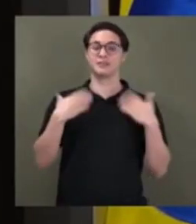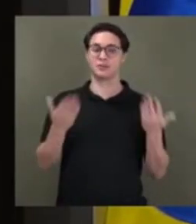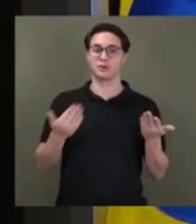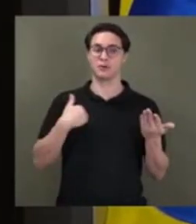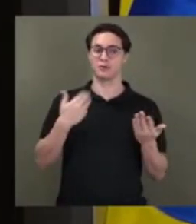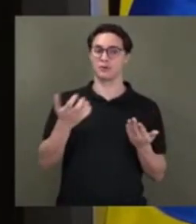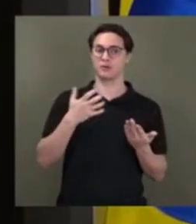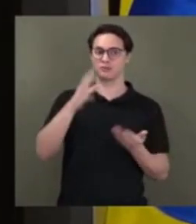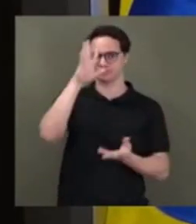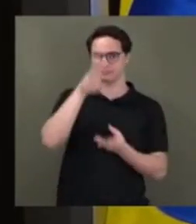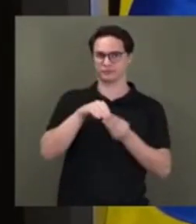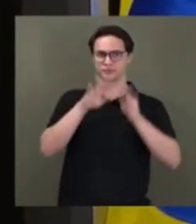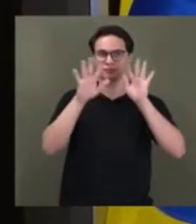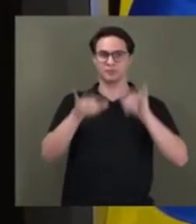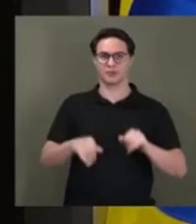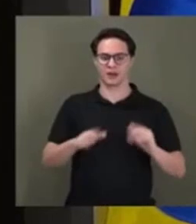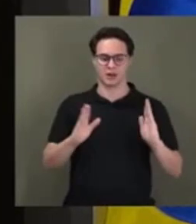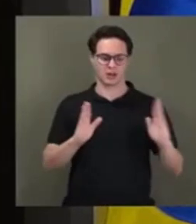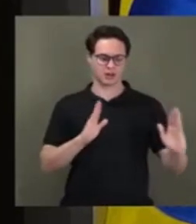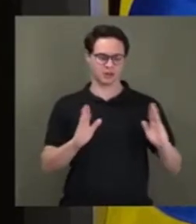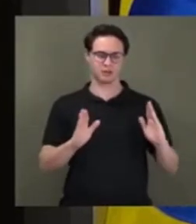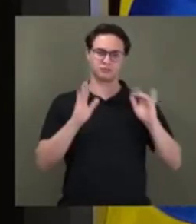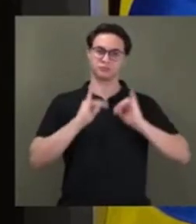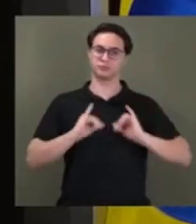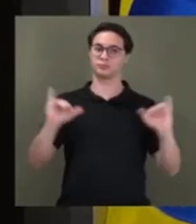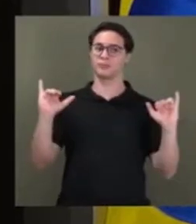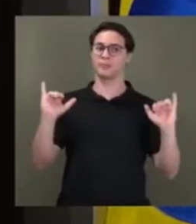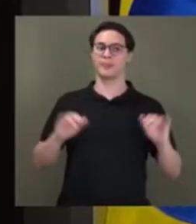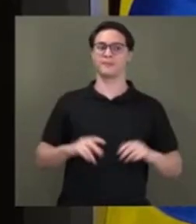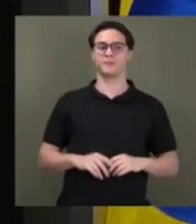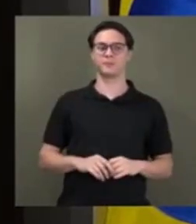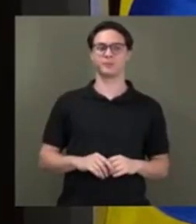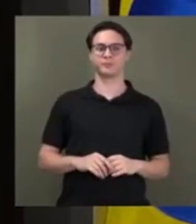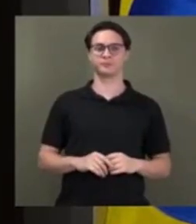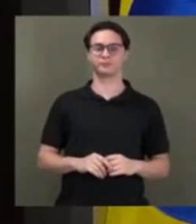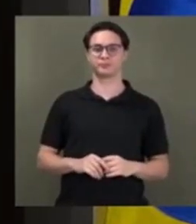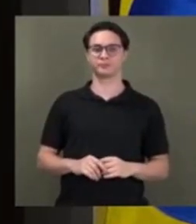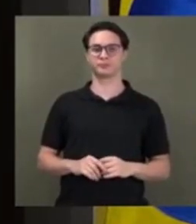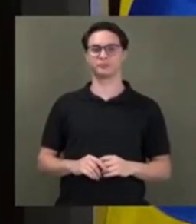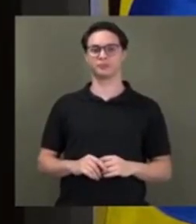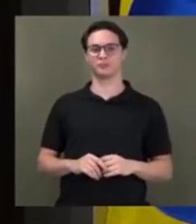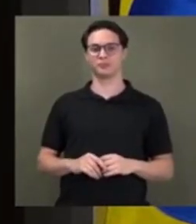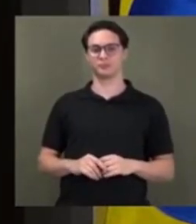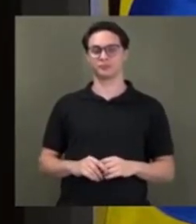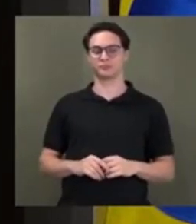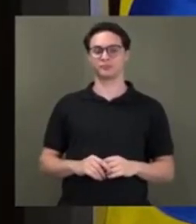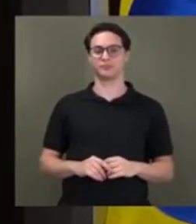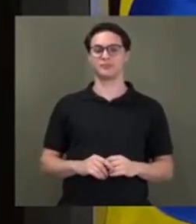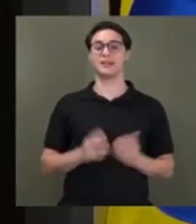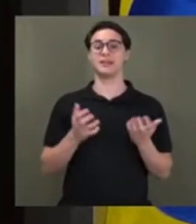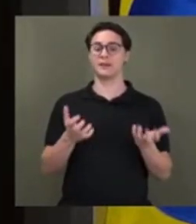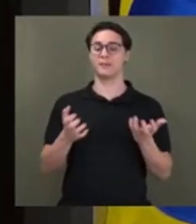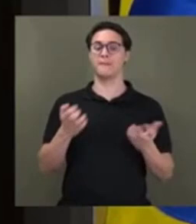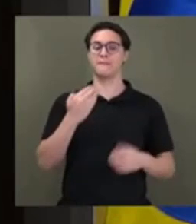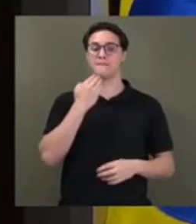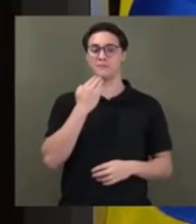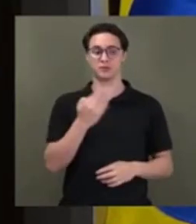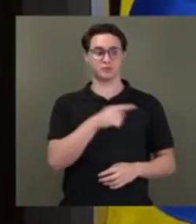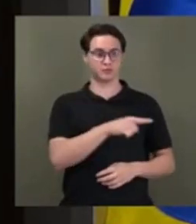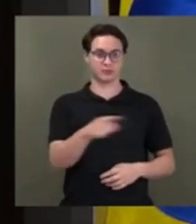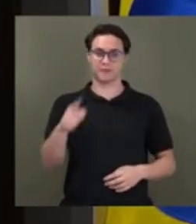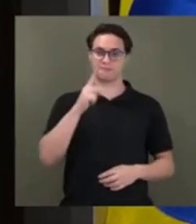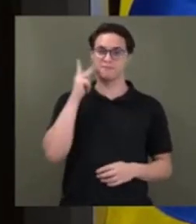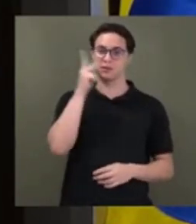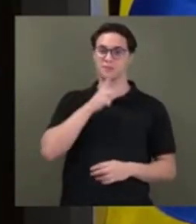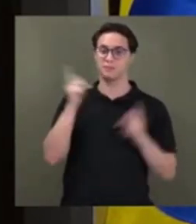presidente, finalizar esta parte desse breve pronunciamento pedindo o apoiamento dos